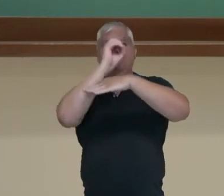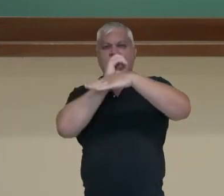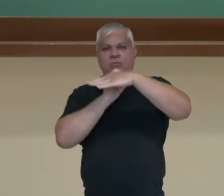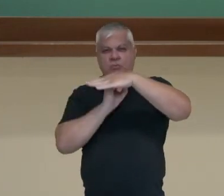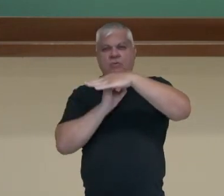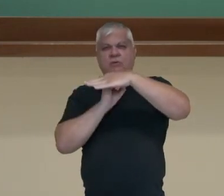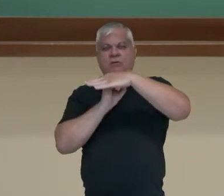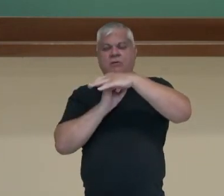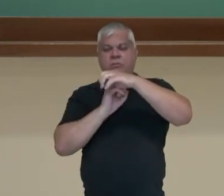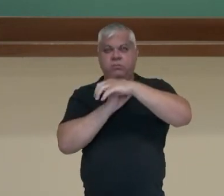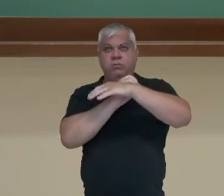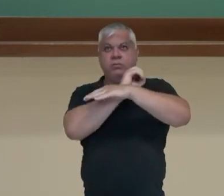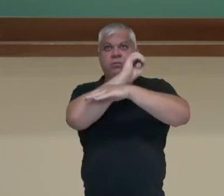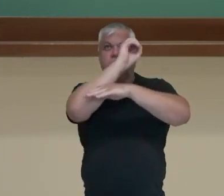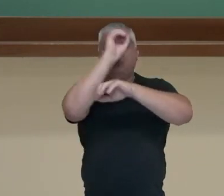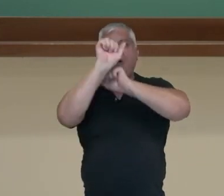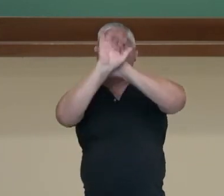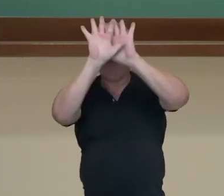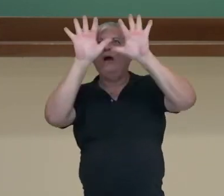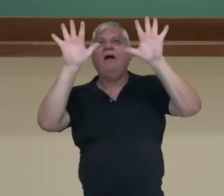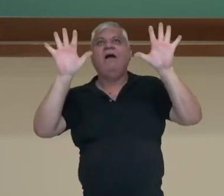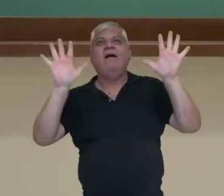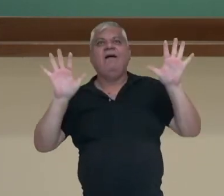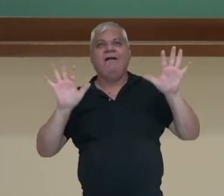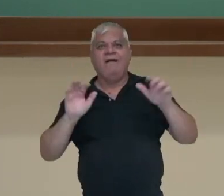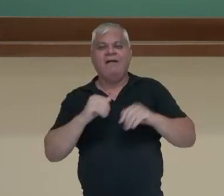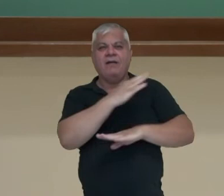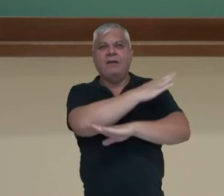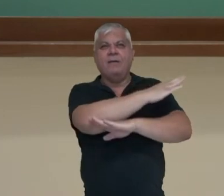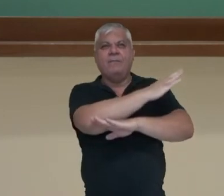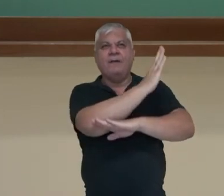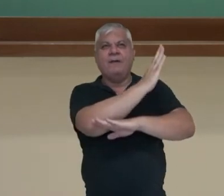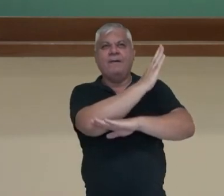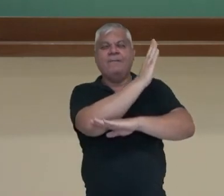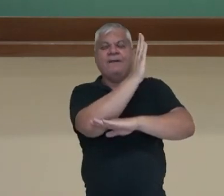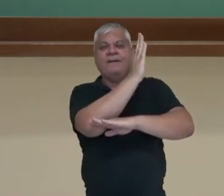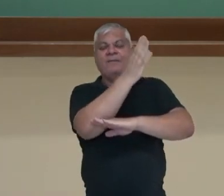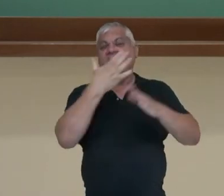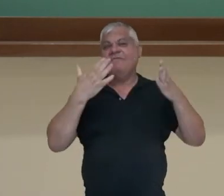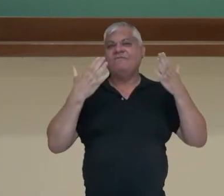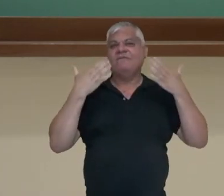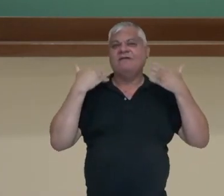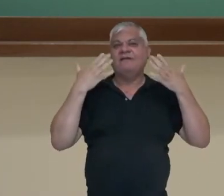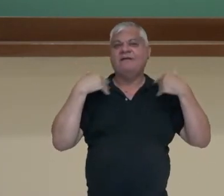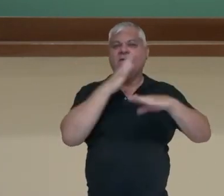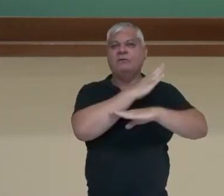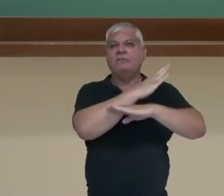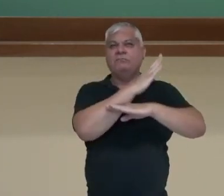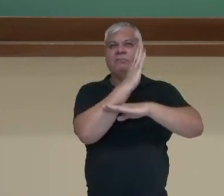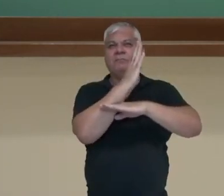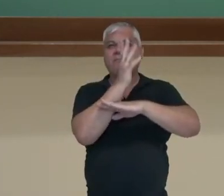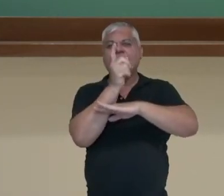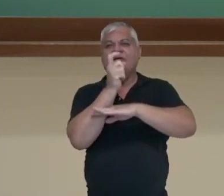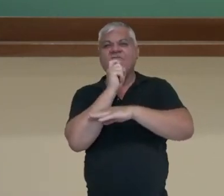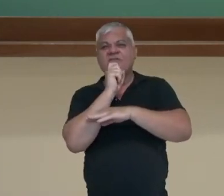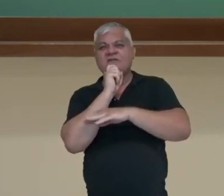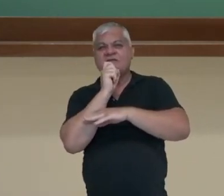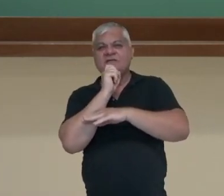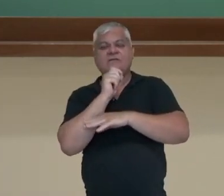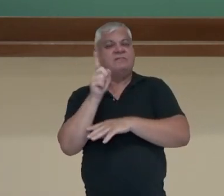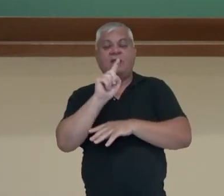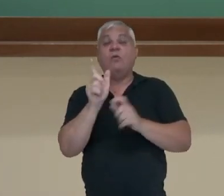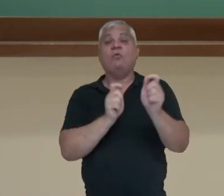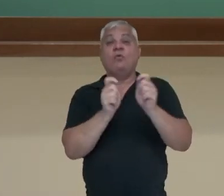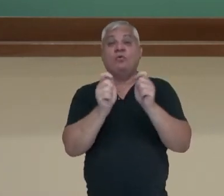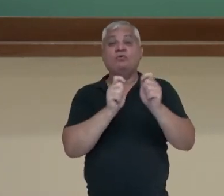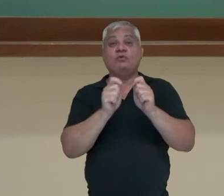quando fica claro, nós entendemos as estações do ano, a gente tem controle, né? Não é só um Deus regendo tudo.